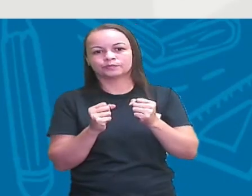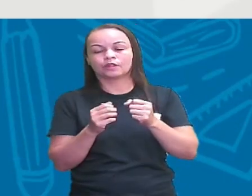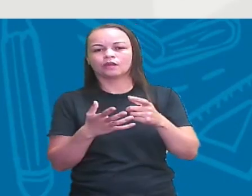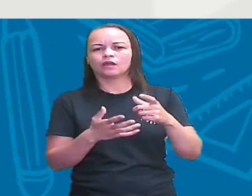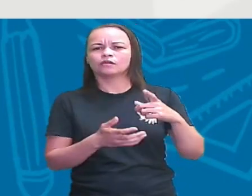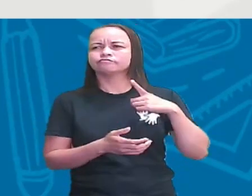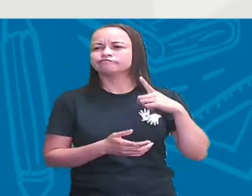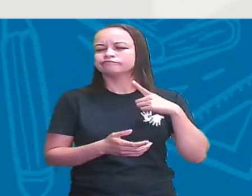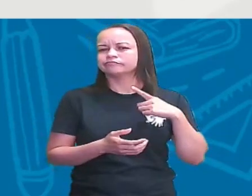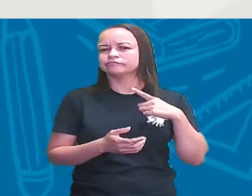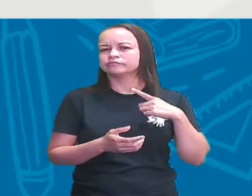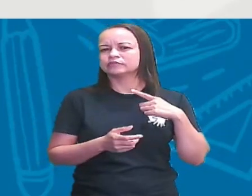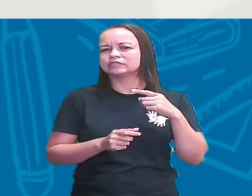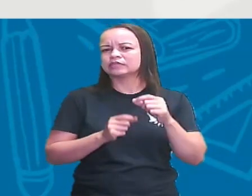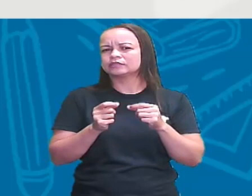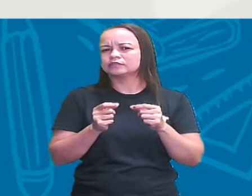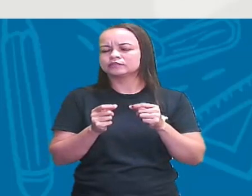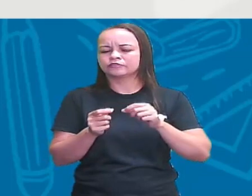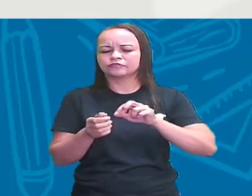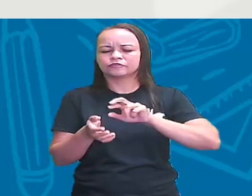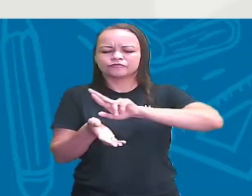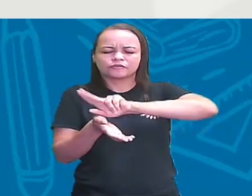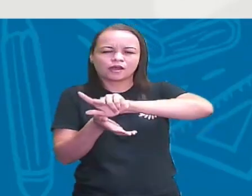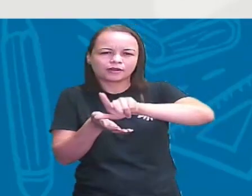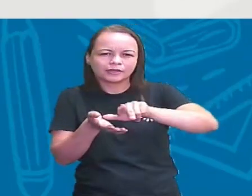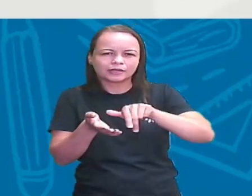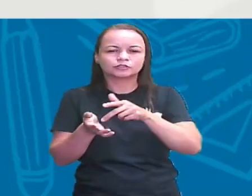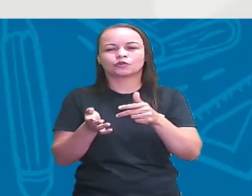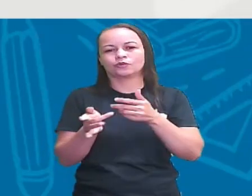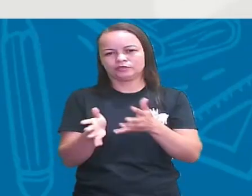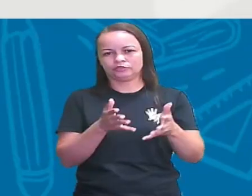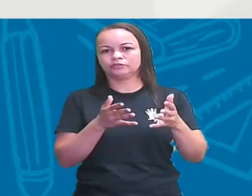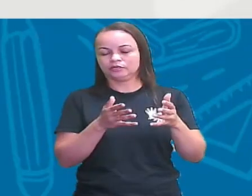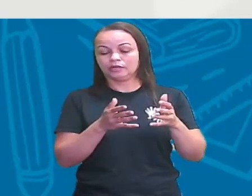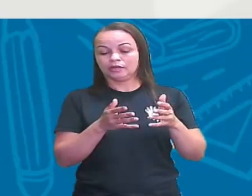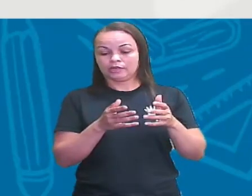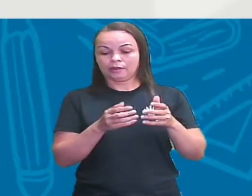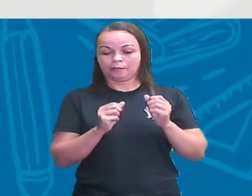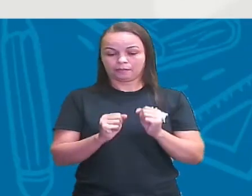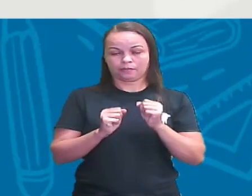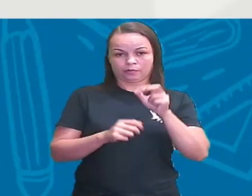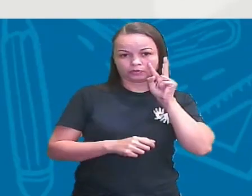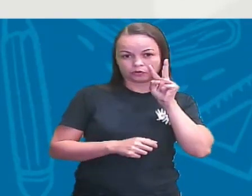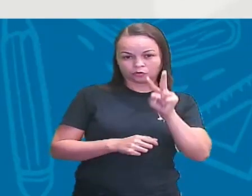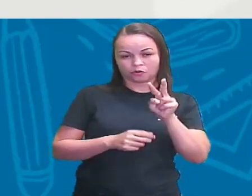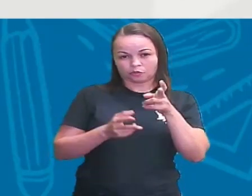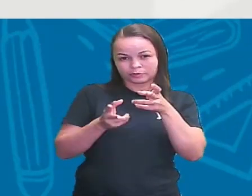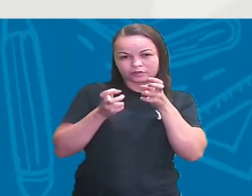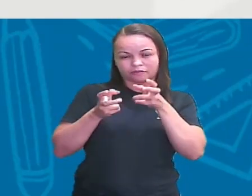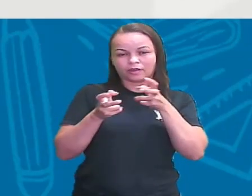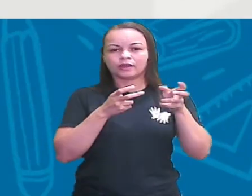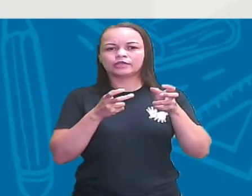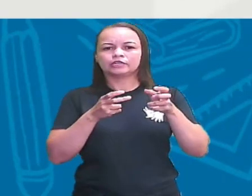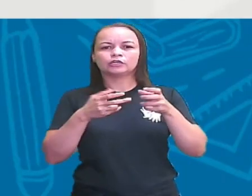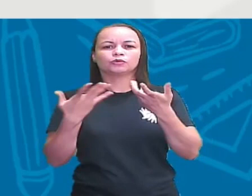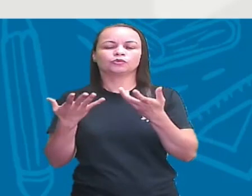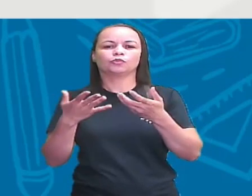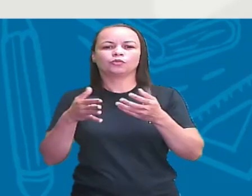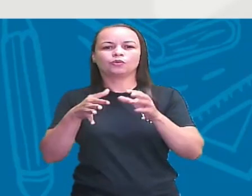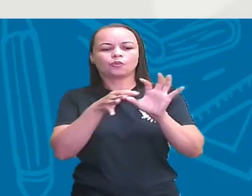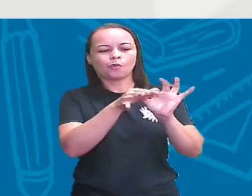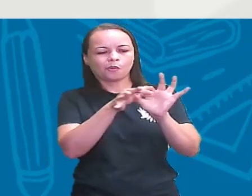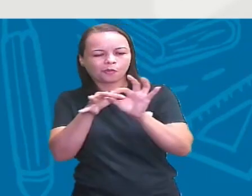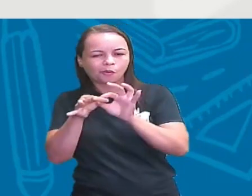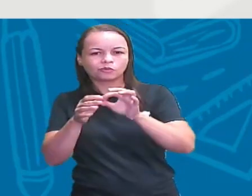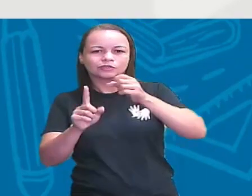temos aí, tendo tantas variações e nuances, né, podemos ver que cada contexto social traz